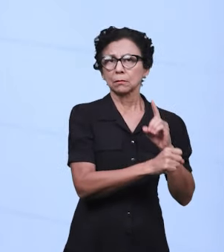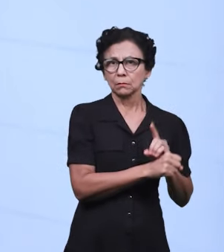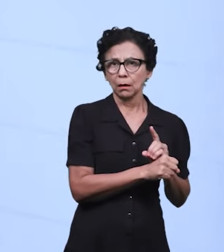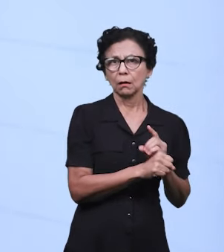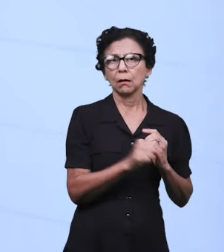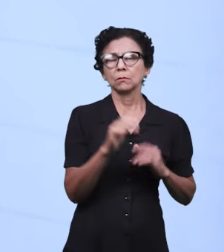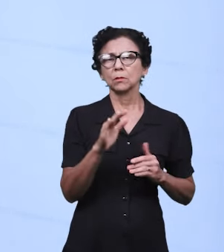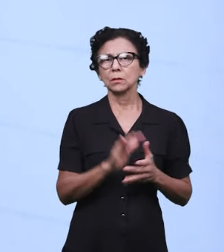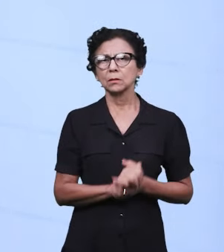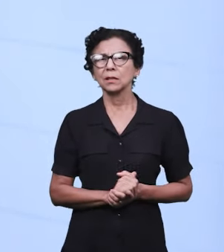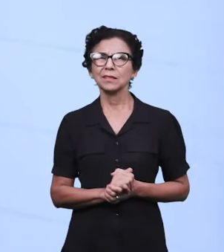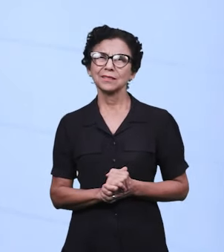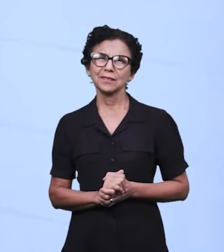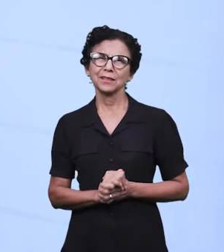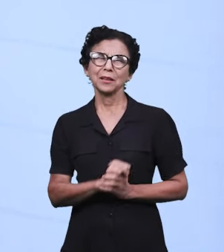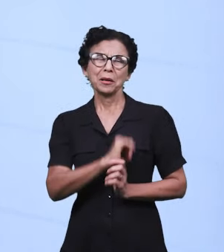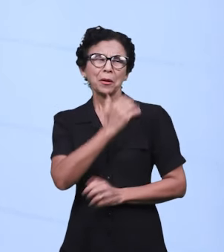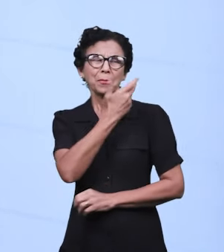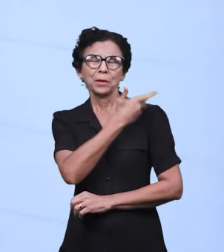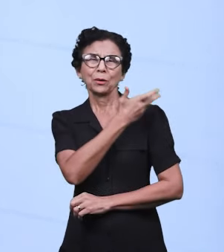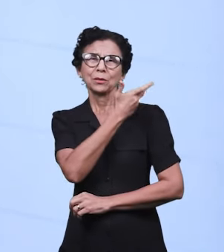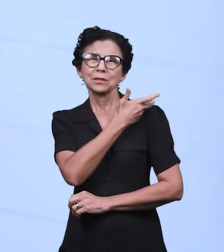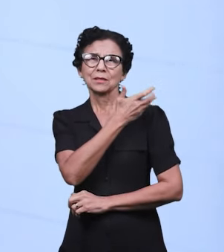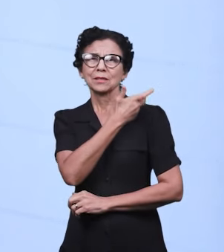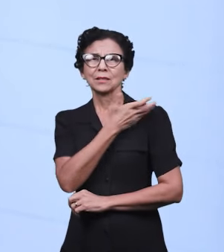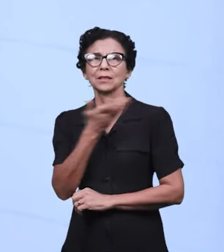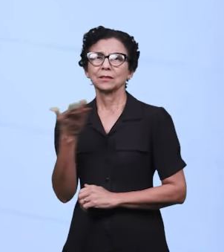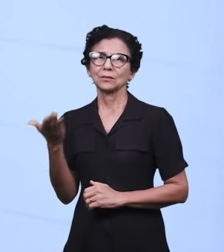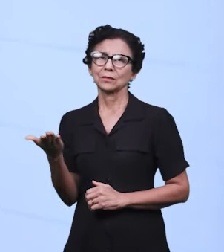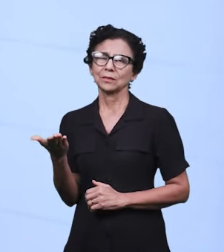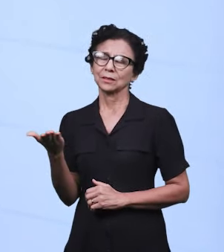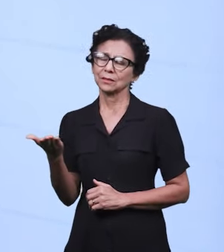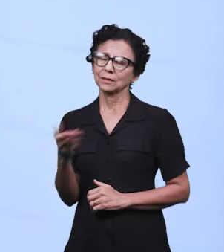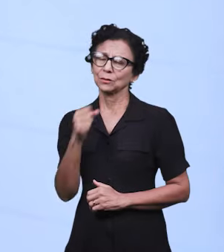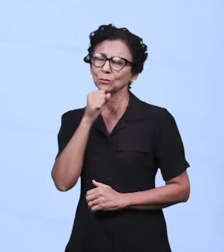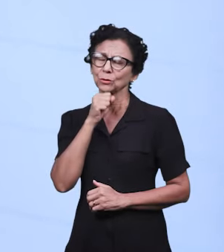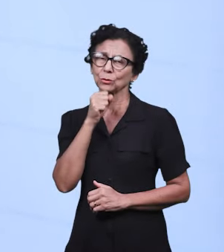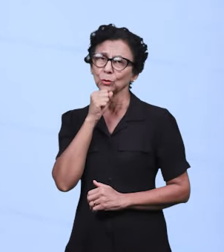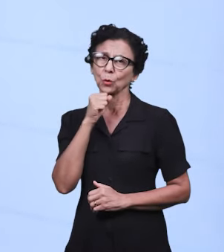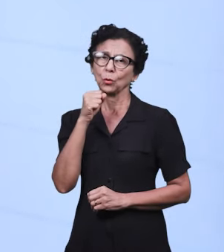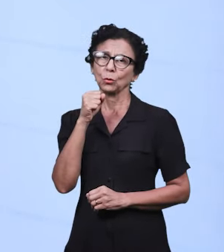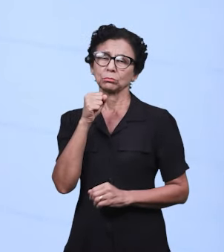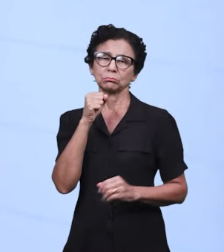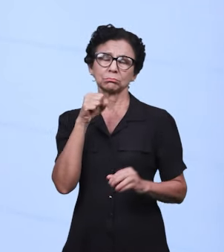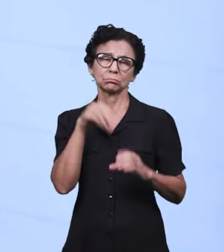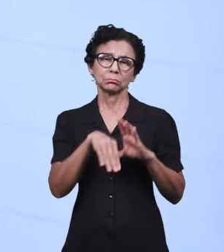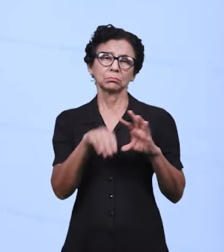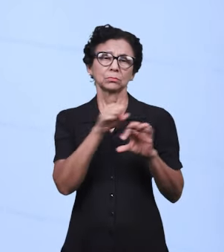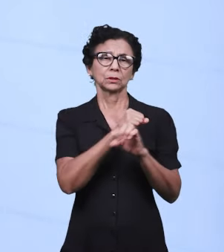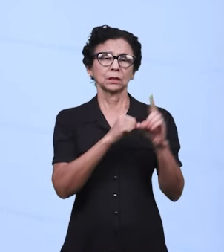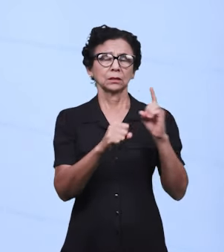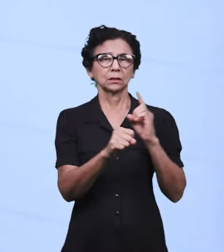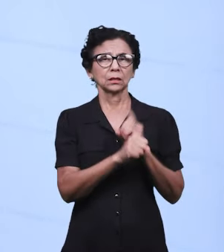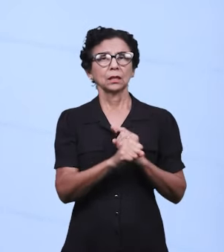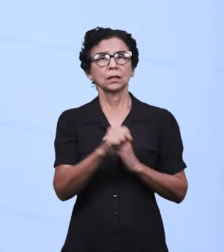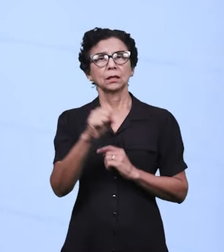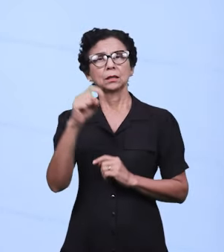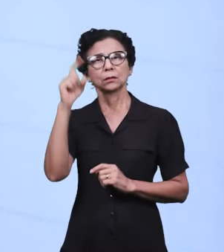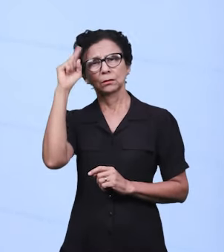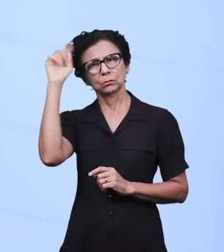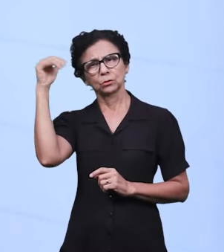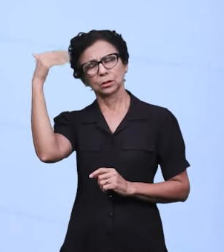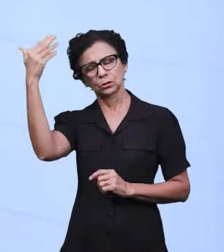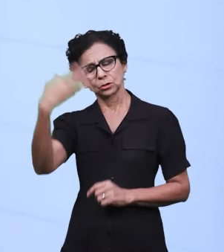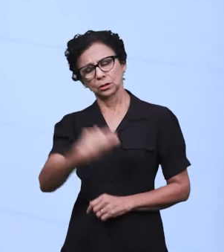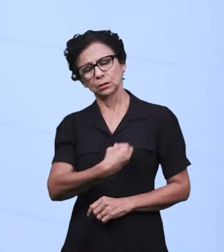a discriminação que o idoso ele enfrenta na sociedade, no dia a dia da